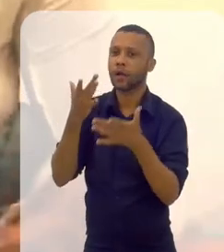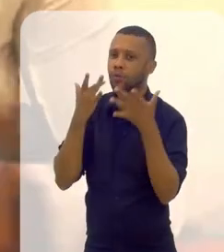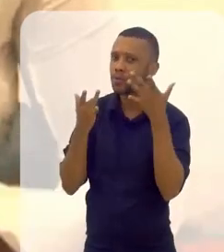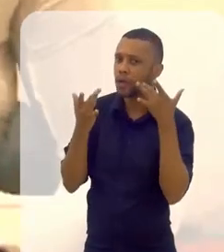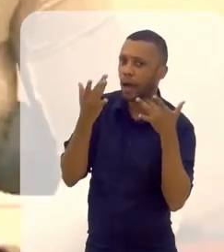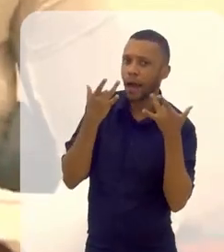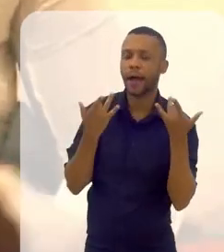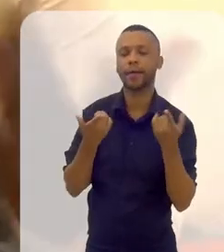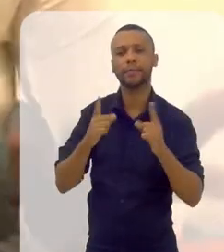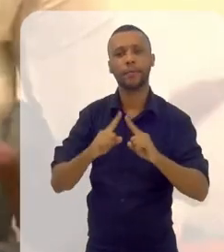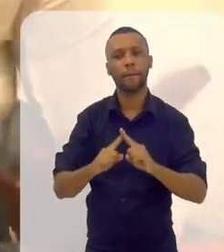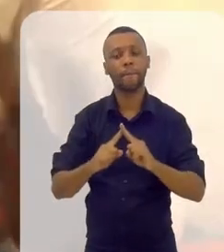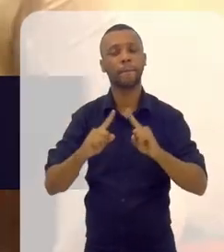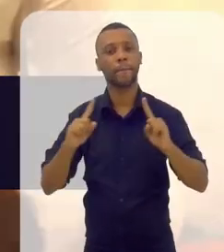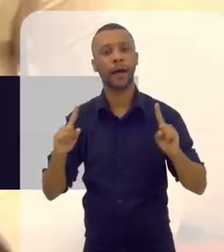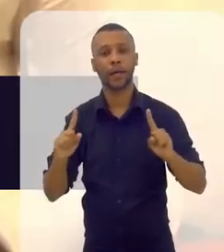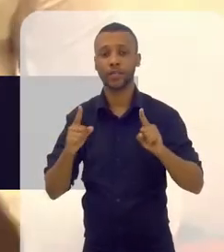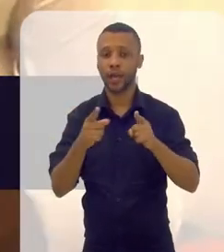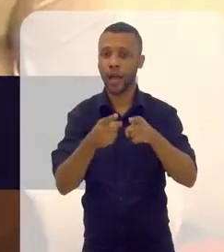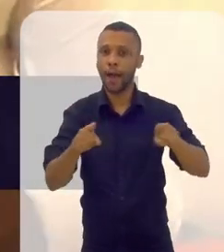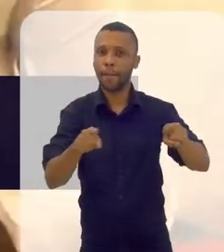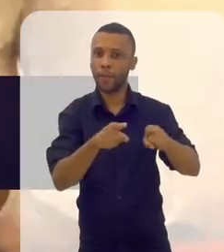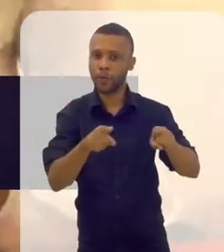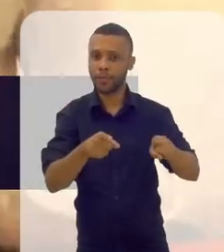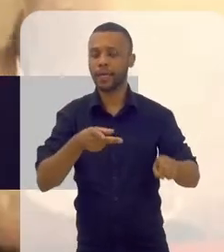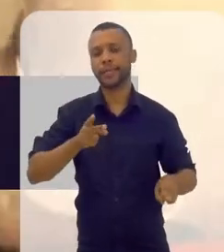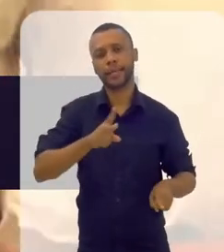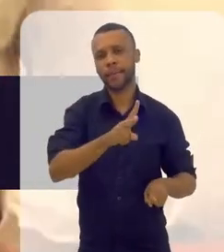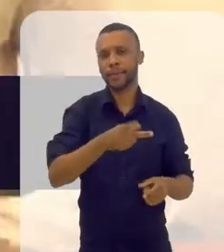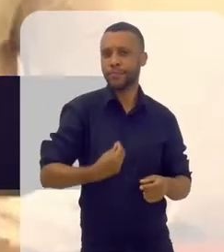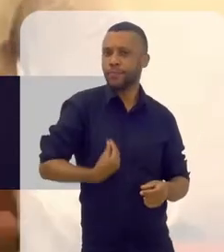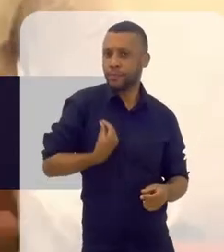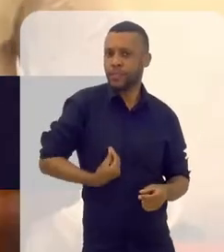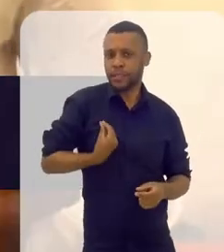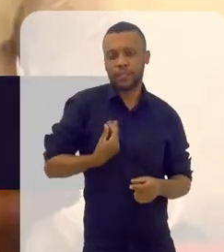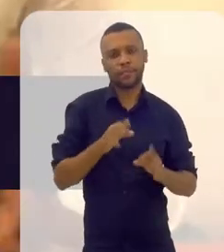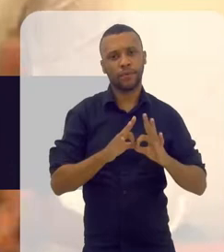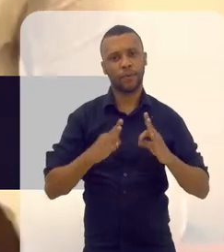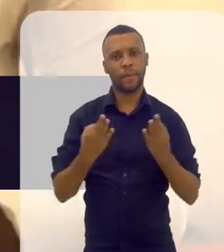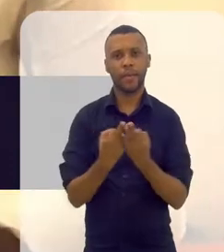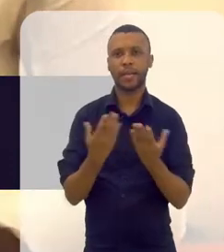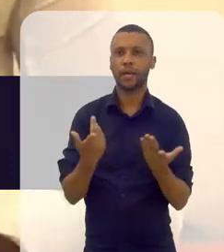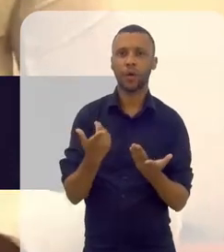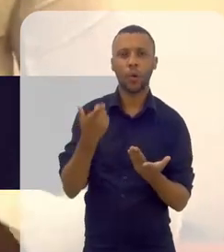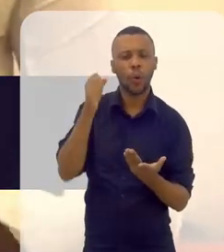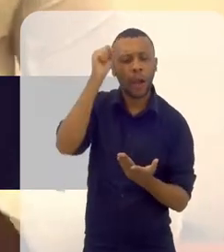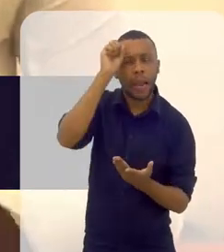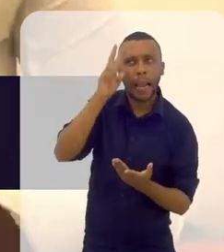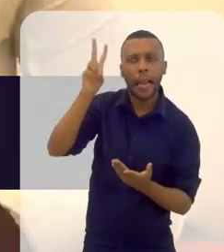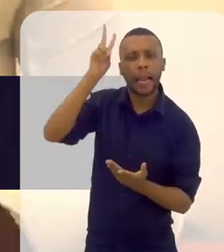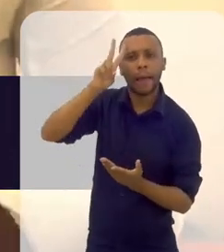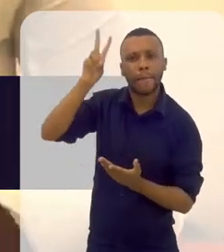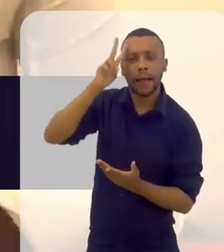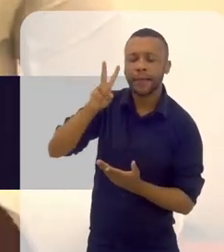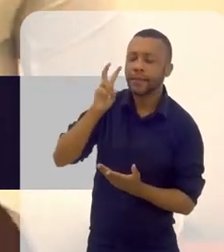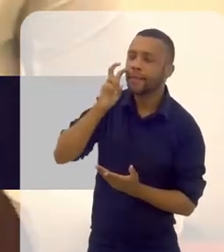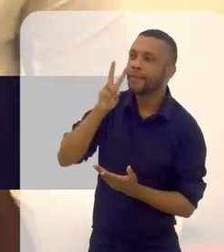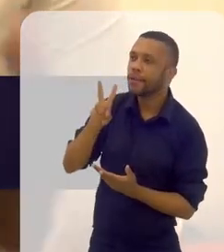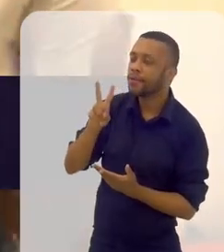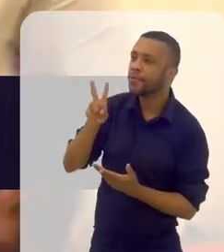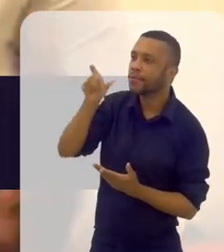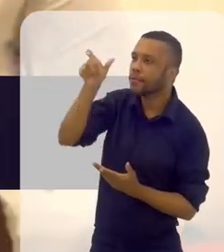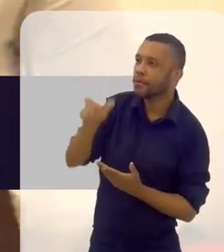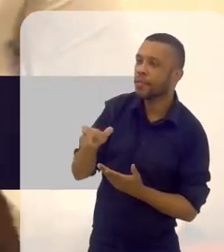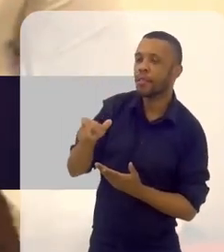artes cênicas, mas a música sempre foi muito presente na minha família. E eu não tenho muita recordação de ter